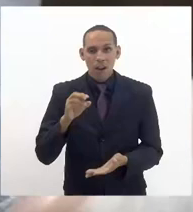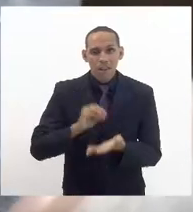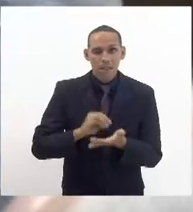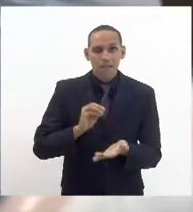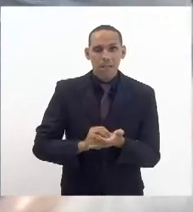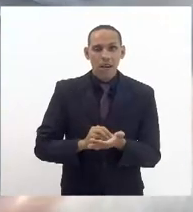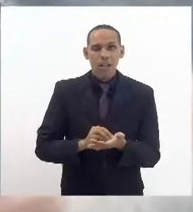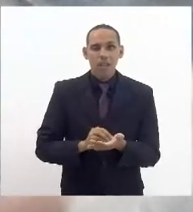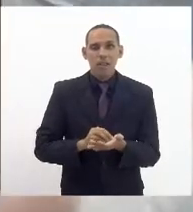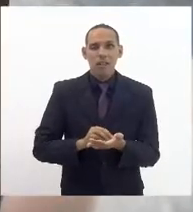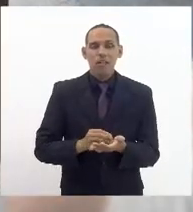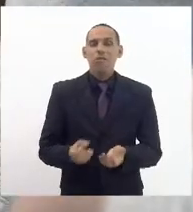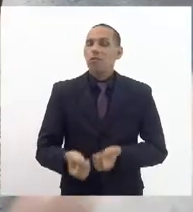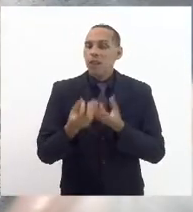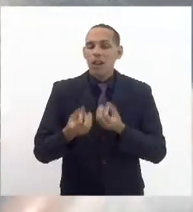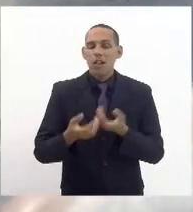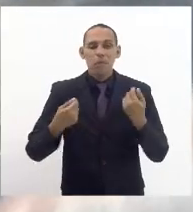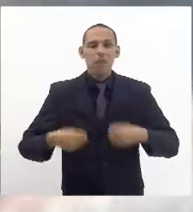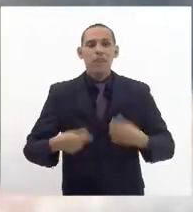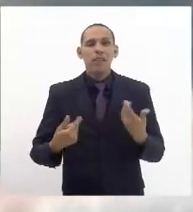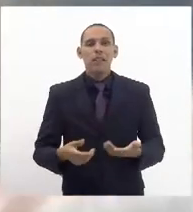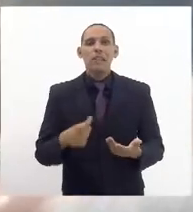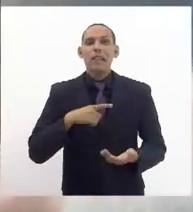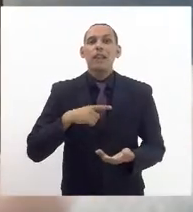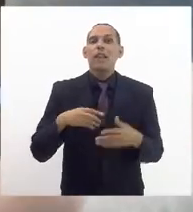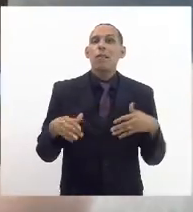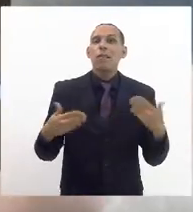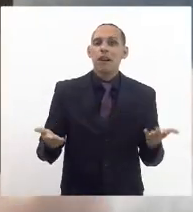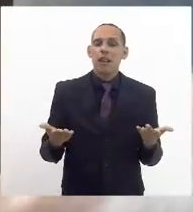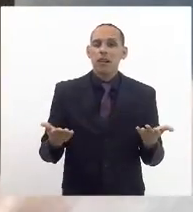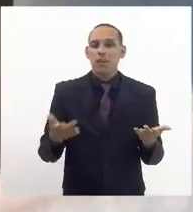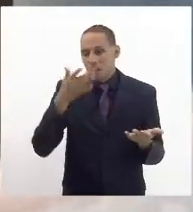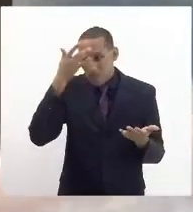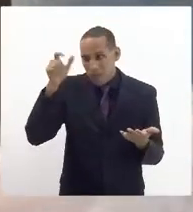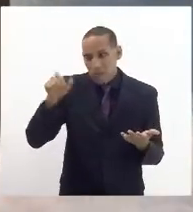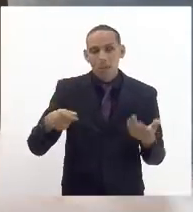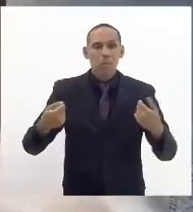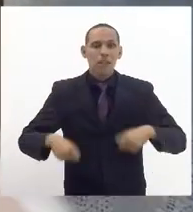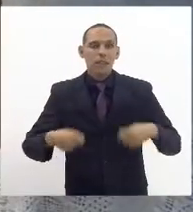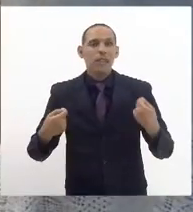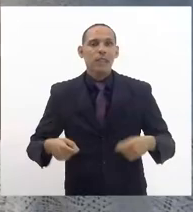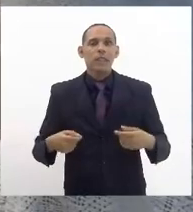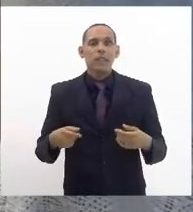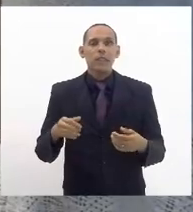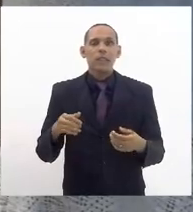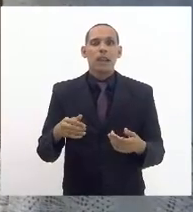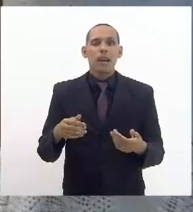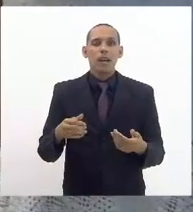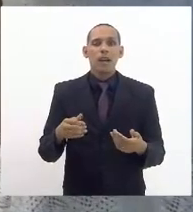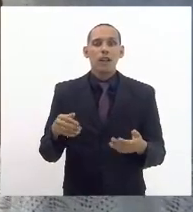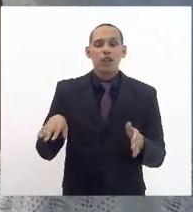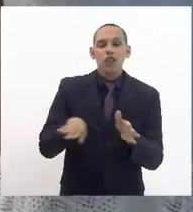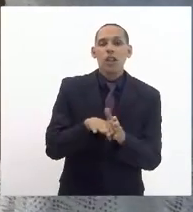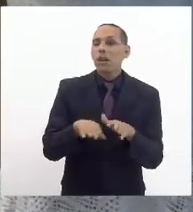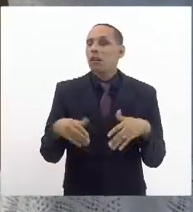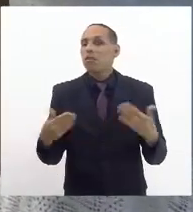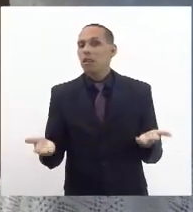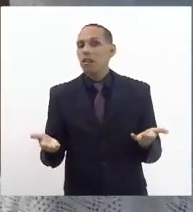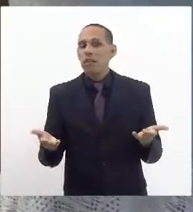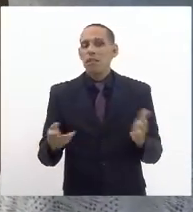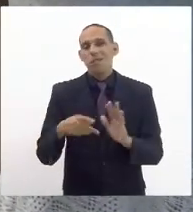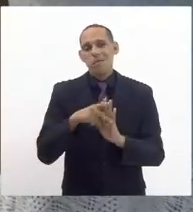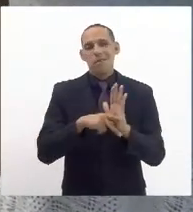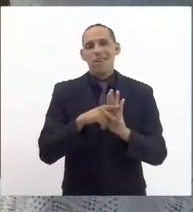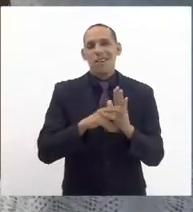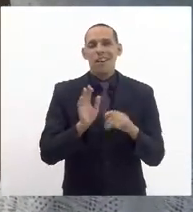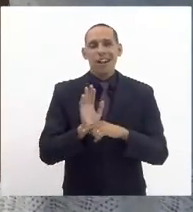Não se tem informação de quando vai ter. E quem precisa do medicamento vai ficar sem até quando, né? Então, é um projeto que